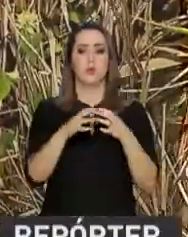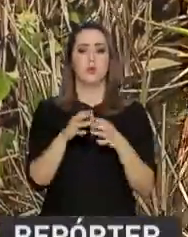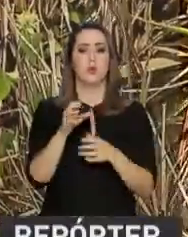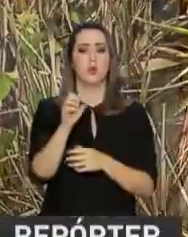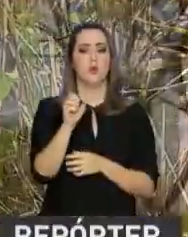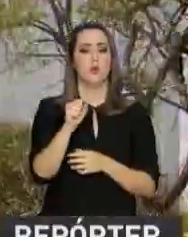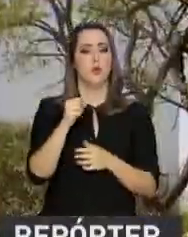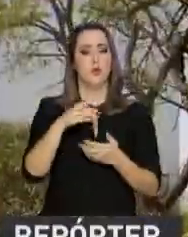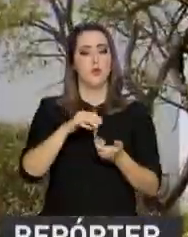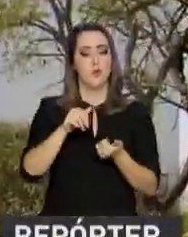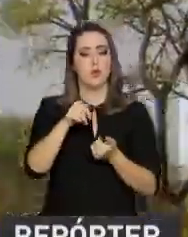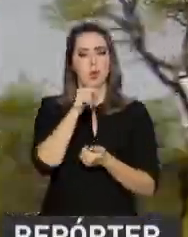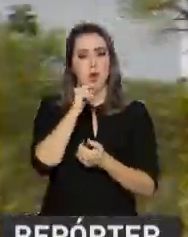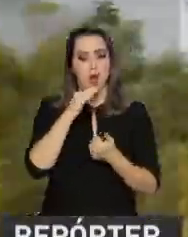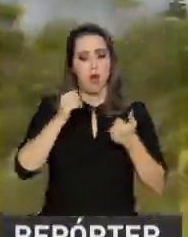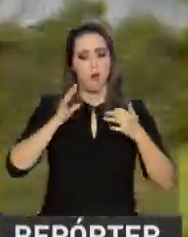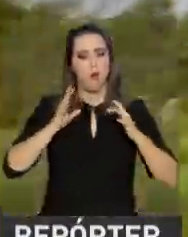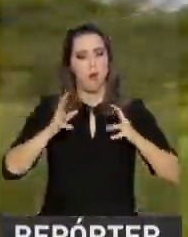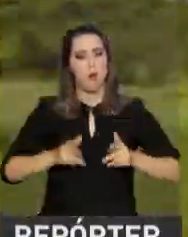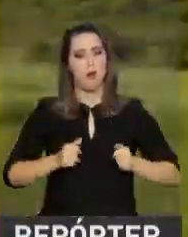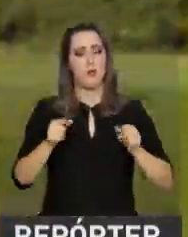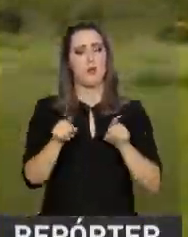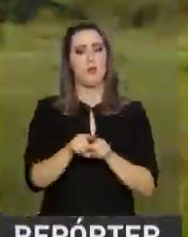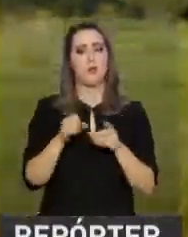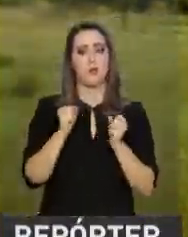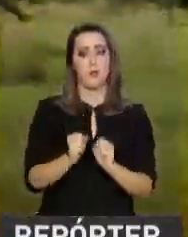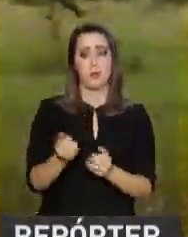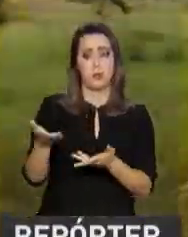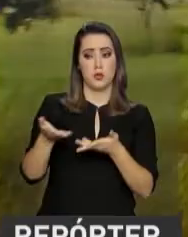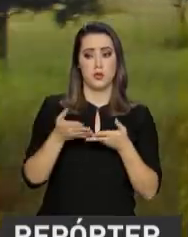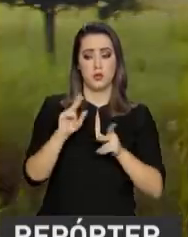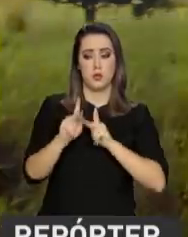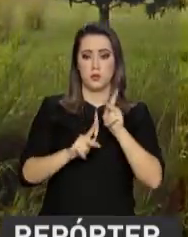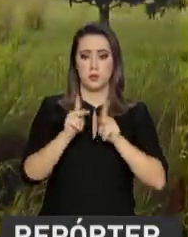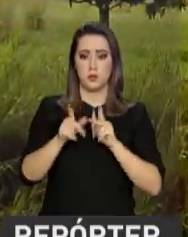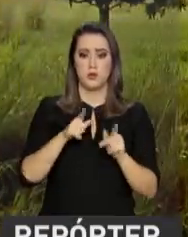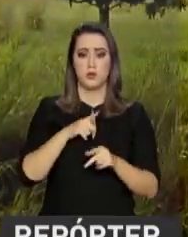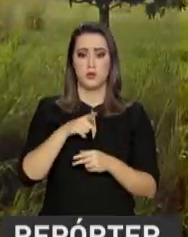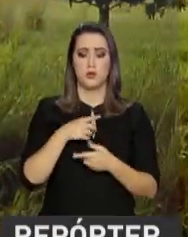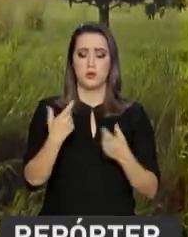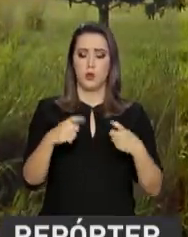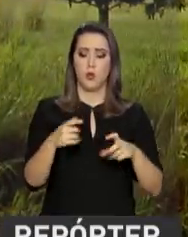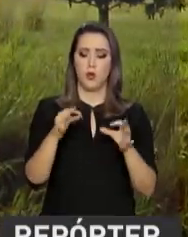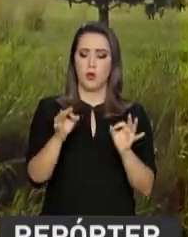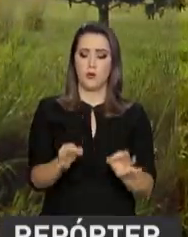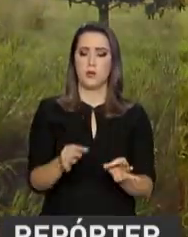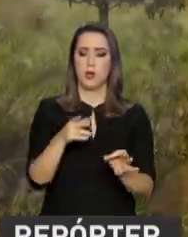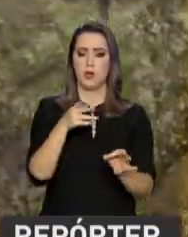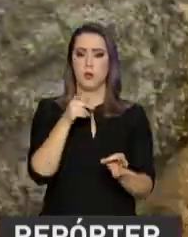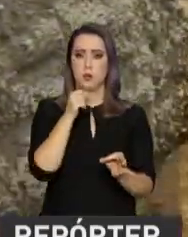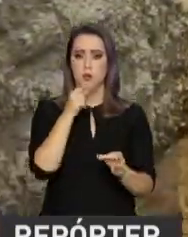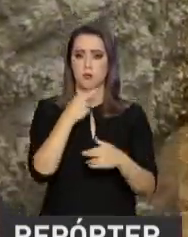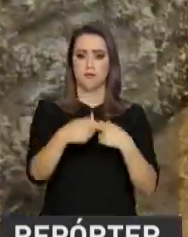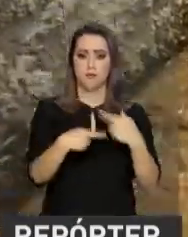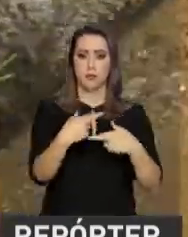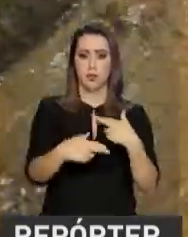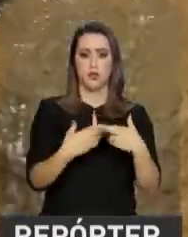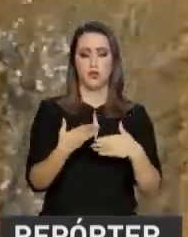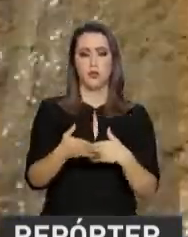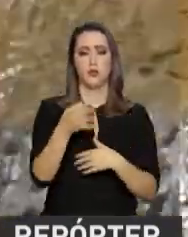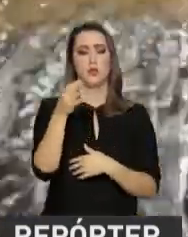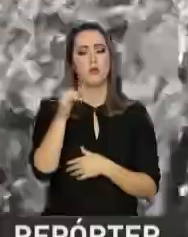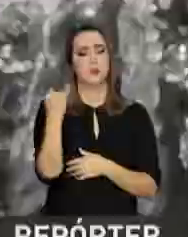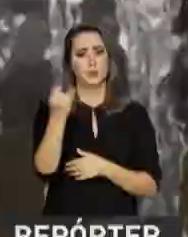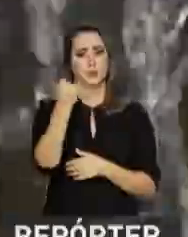saneamento conseguem se organizar para receber essa população e ter a destinação adequada é pra essa água tão